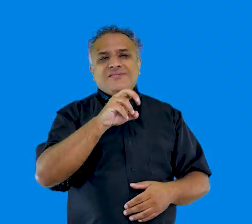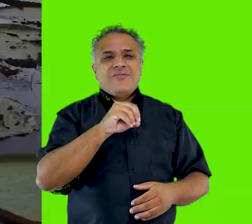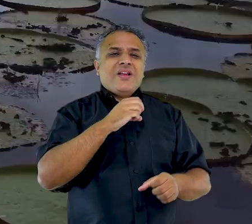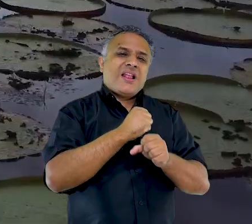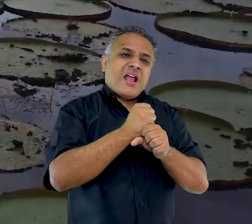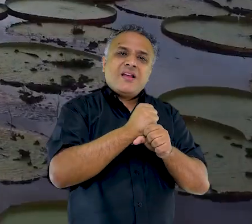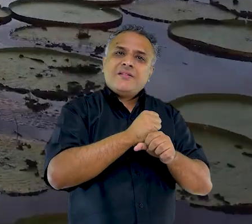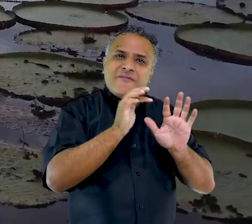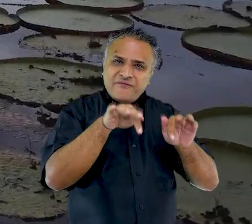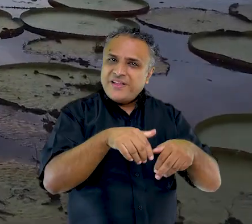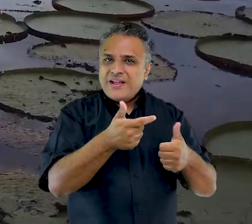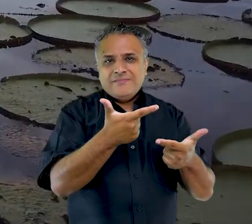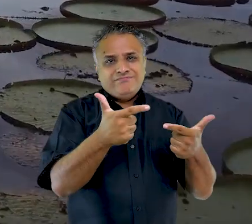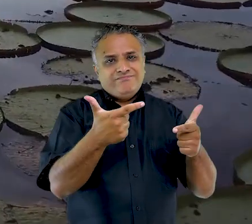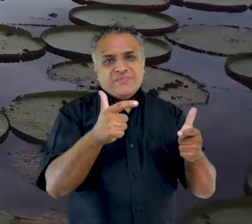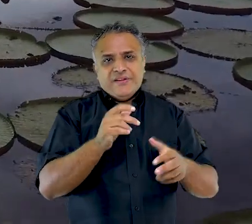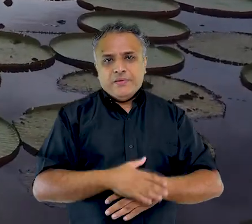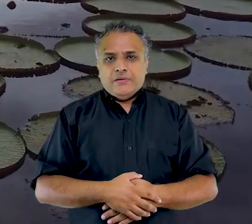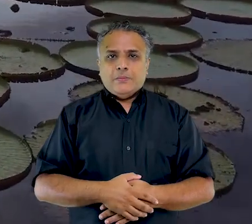fim.